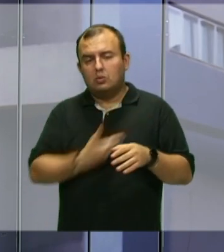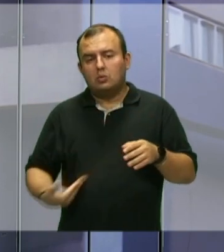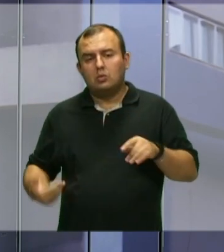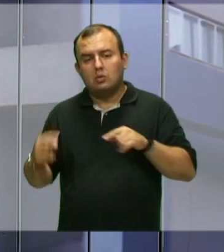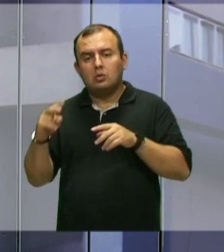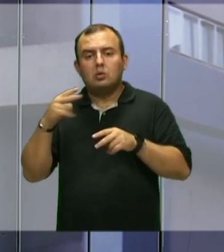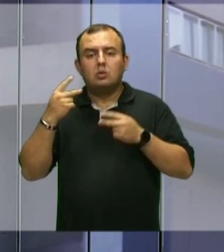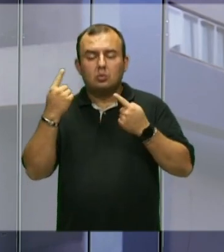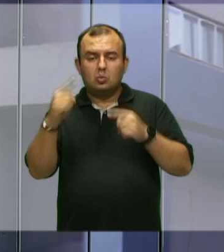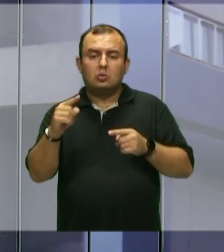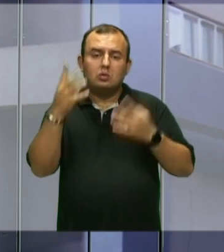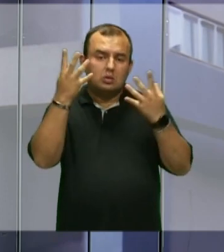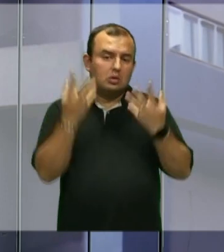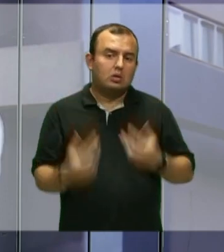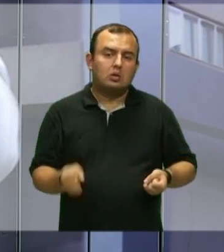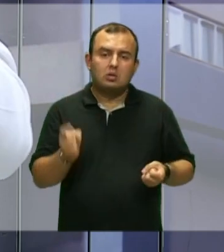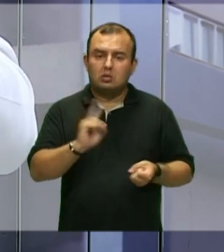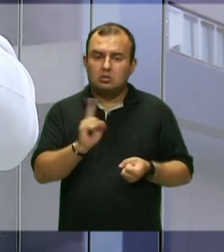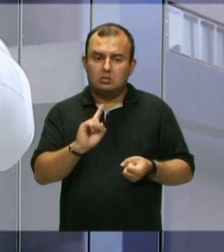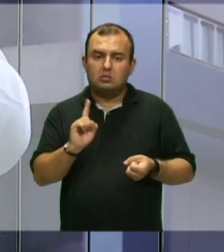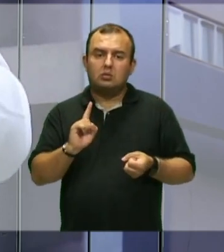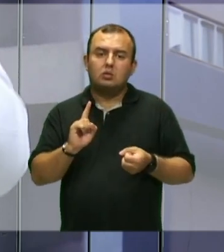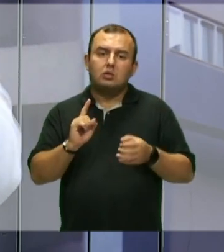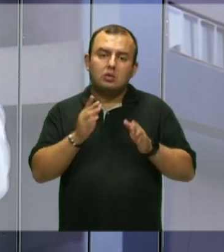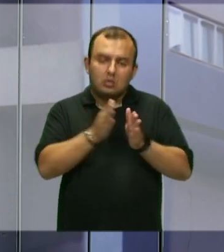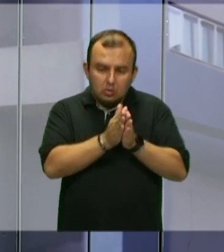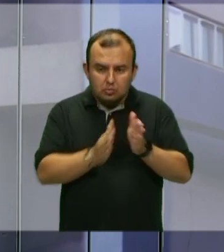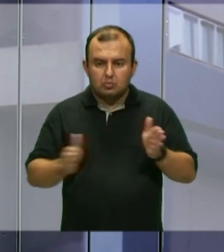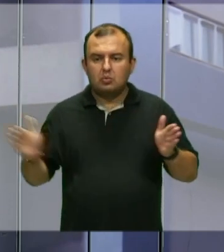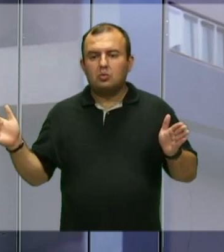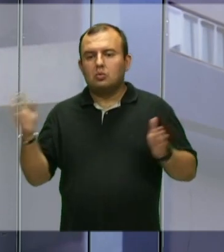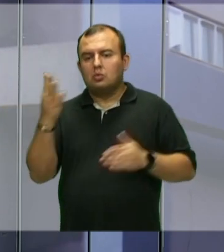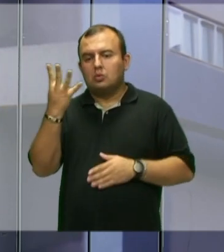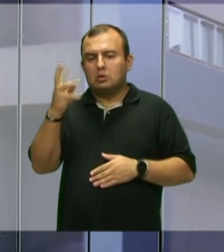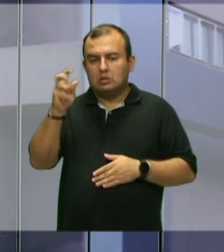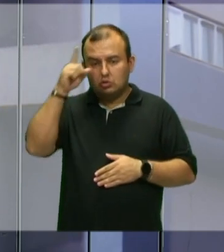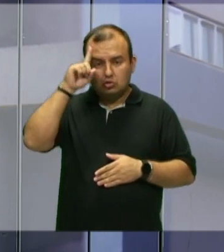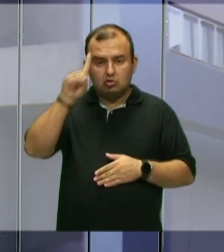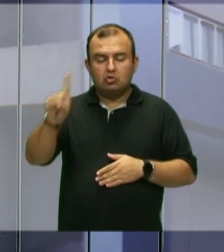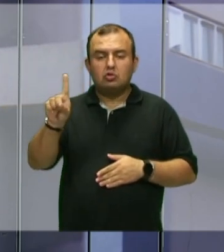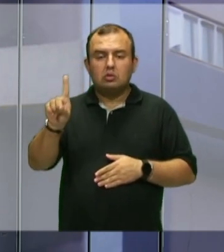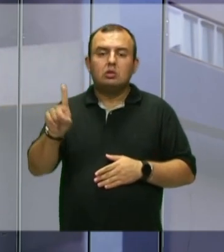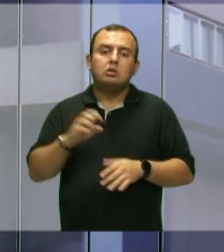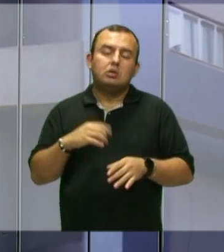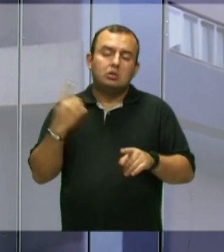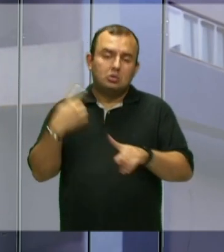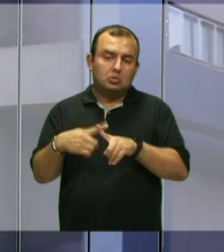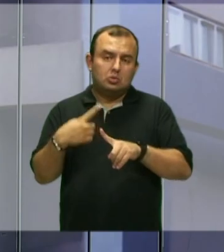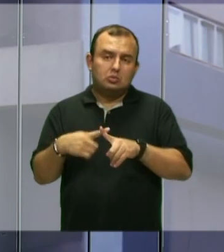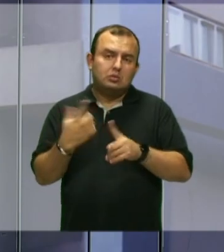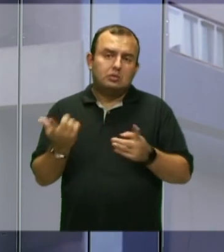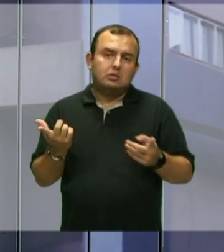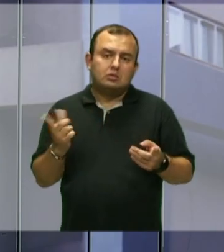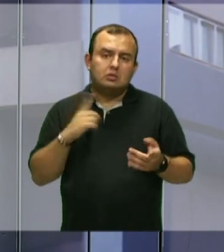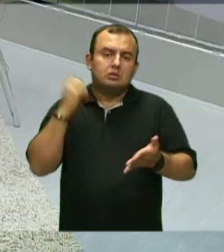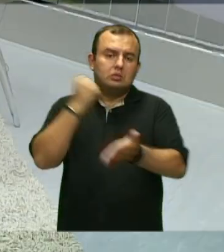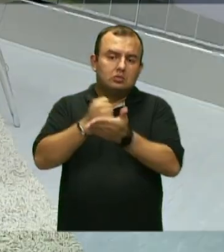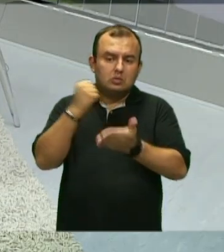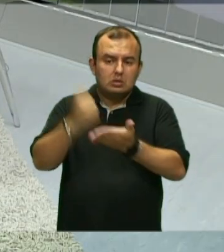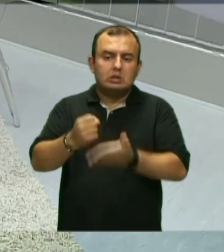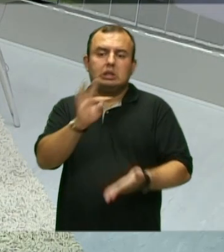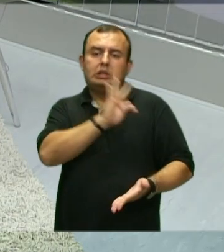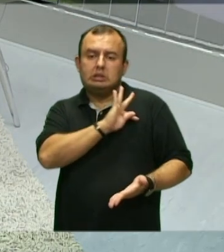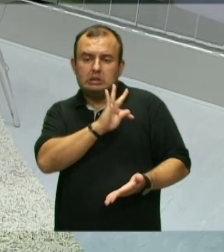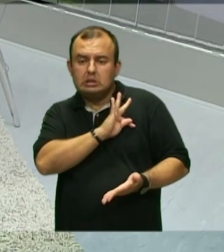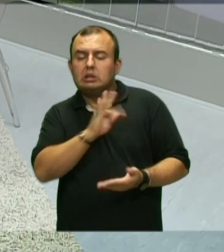a não aceitar uma prorrogação dessa CPI por 45 dias, por conta que tinha que contratar